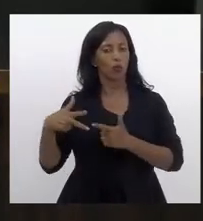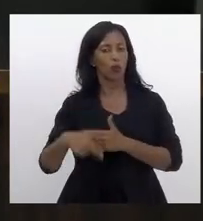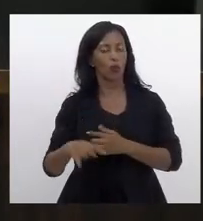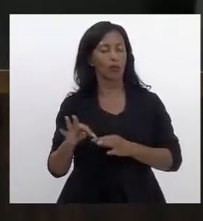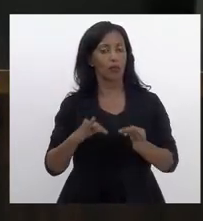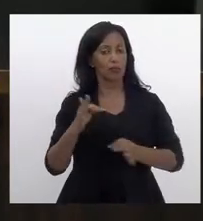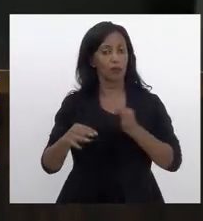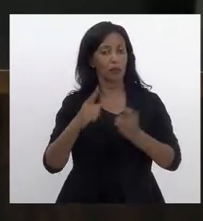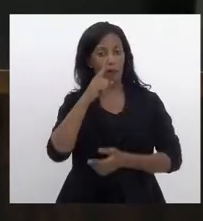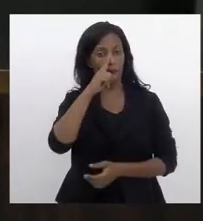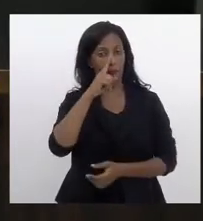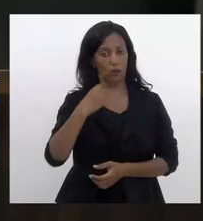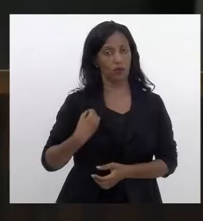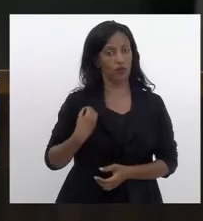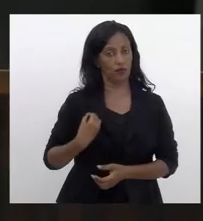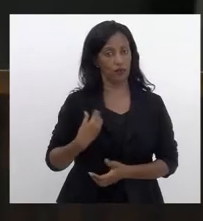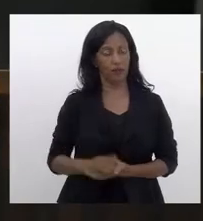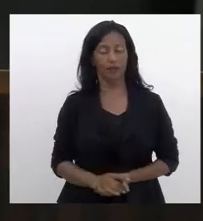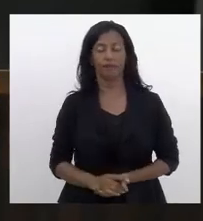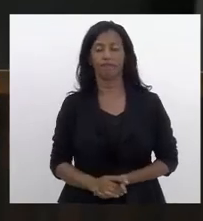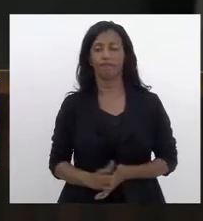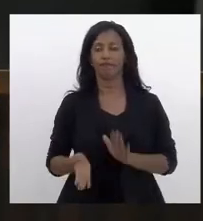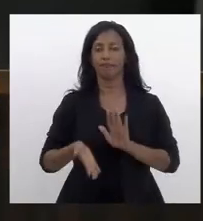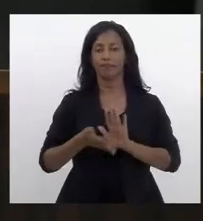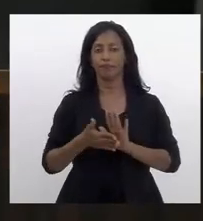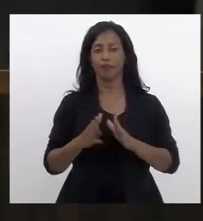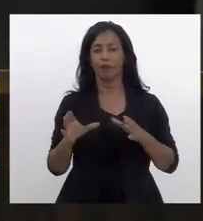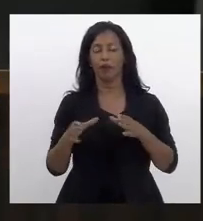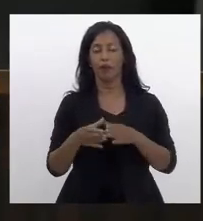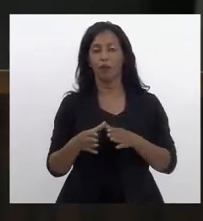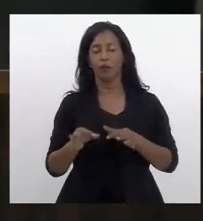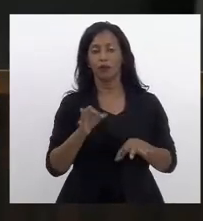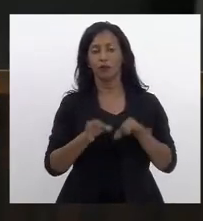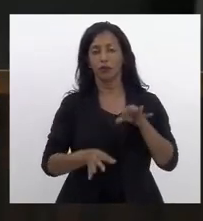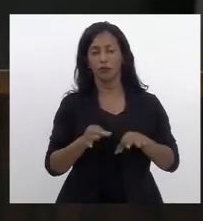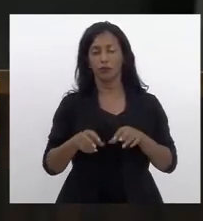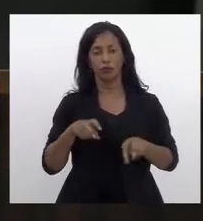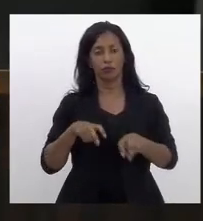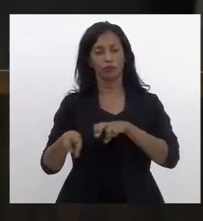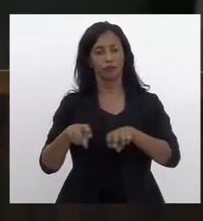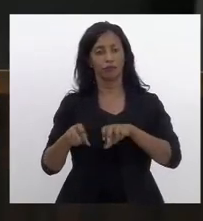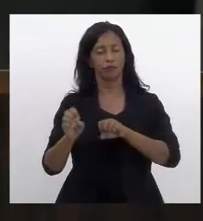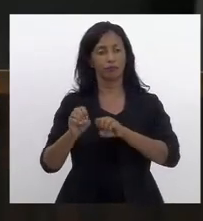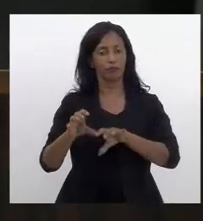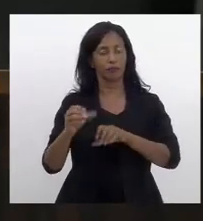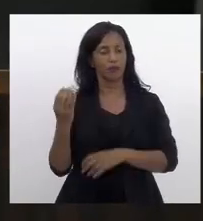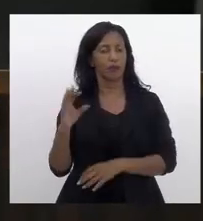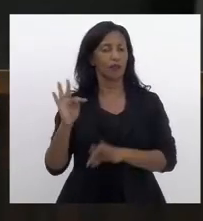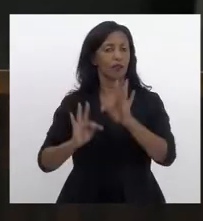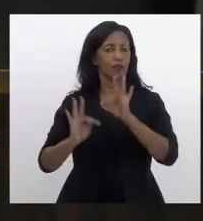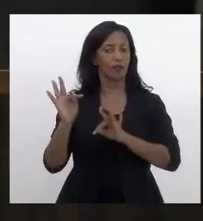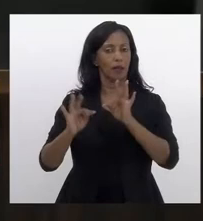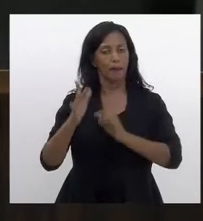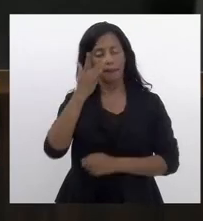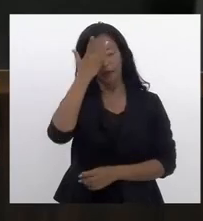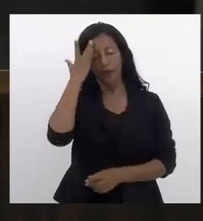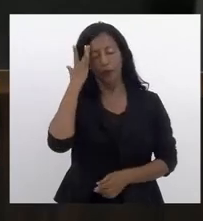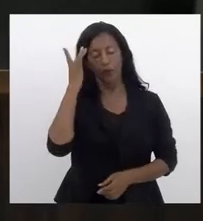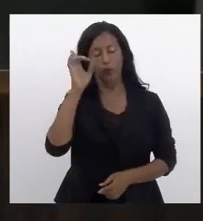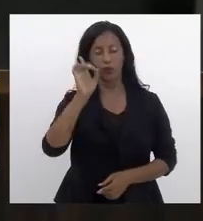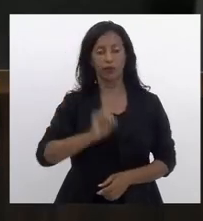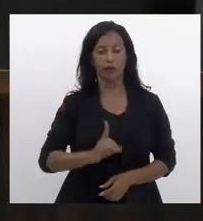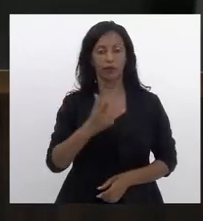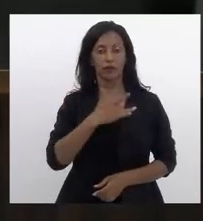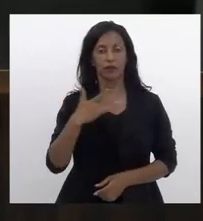acarretar risco de vida da outras providências. Pendente de pareceres, Comissão de Constituição, Justiça, de Transporte, Educação, Ciência e Tecnologia, Pessoa com Deficiência,